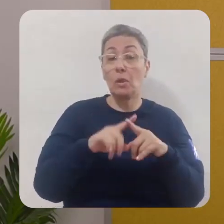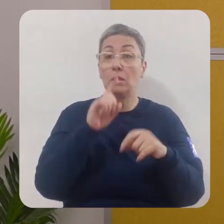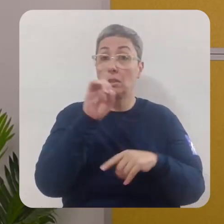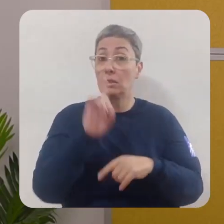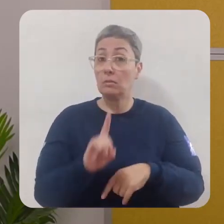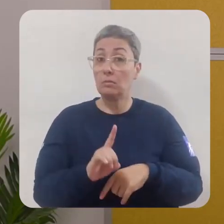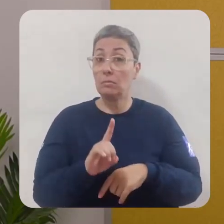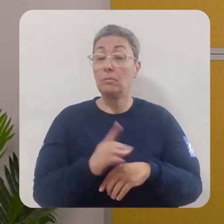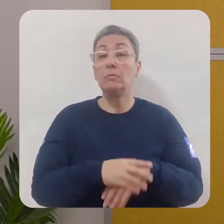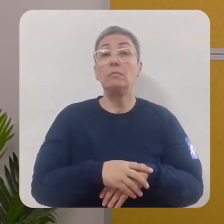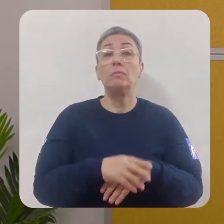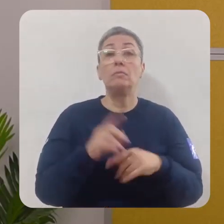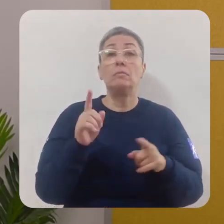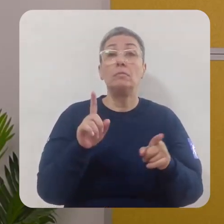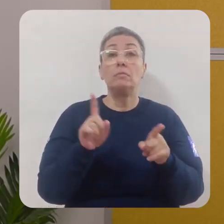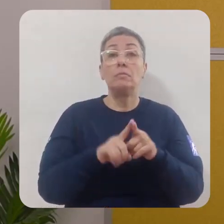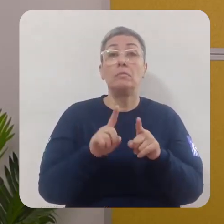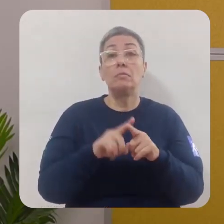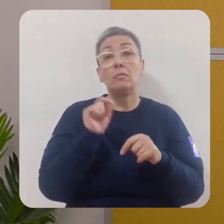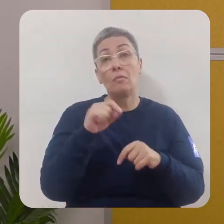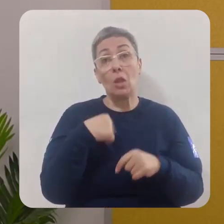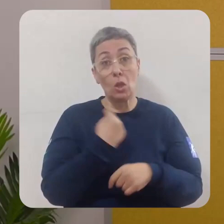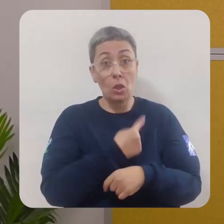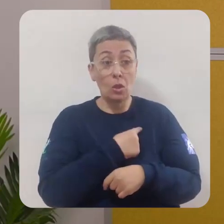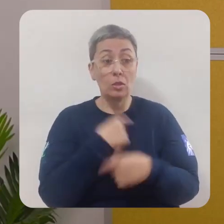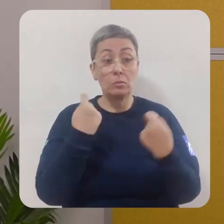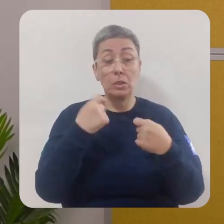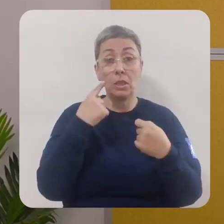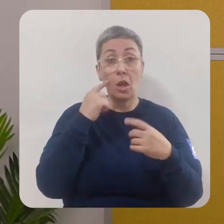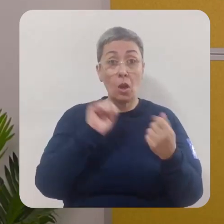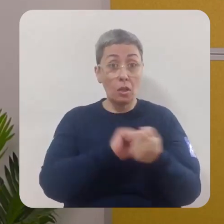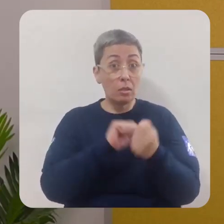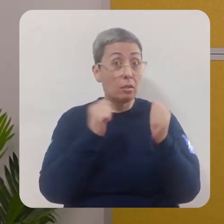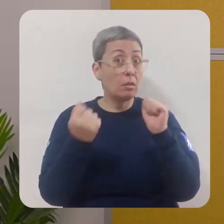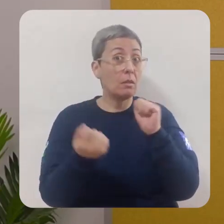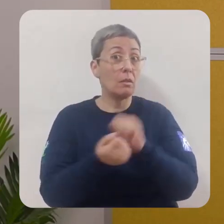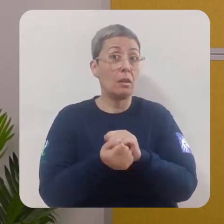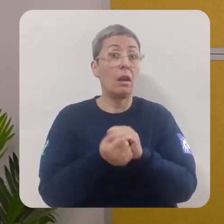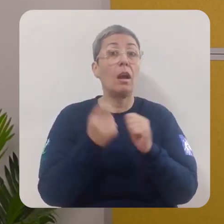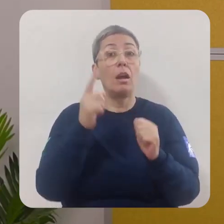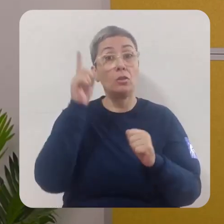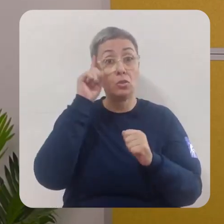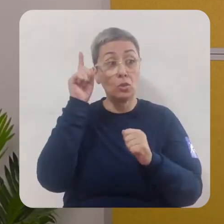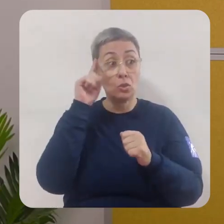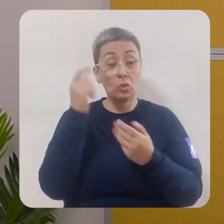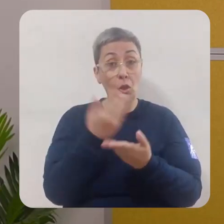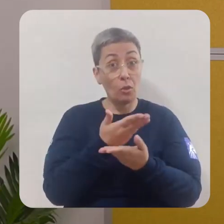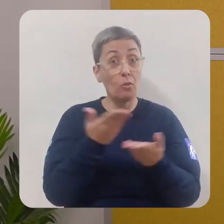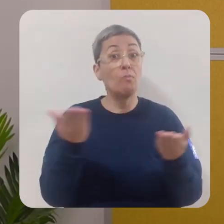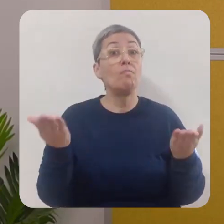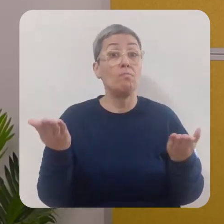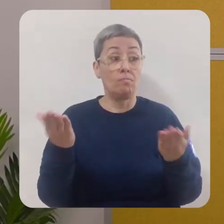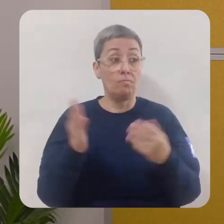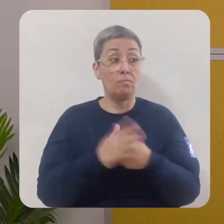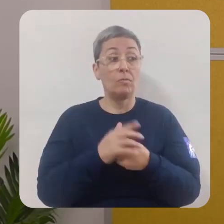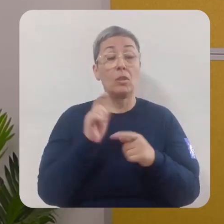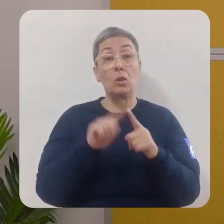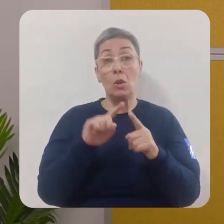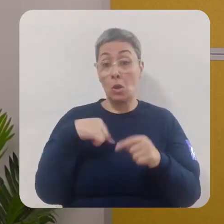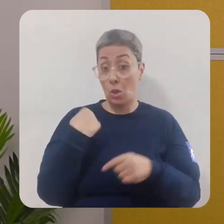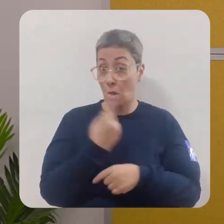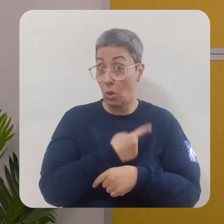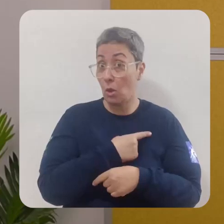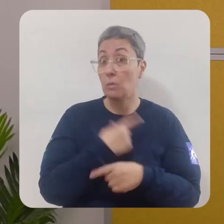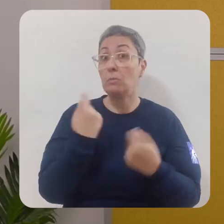crianças com deficiência, é nós que temos que nos adaptar à rotina diária das crianças.